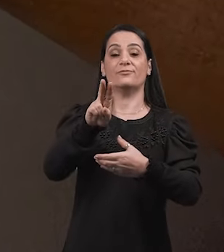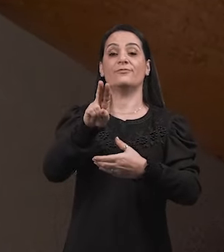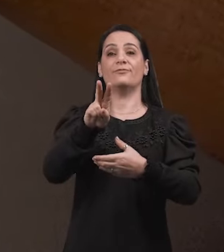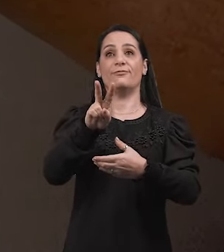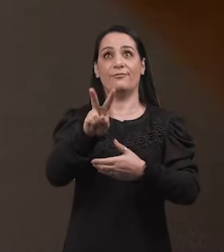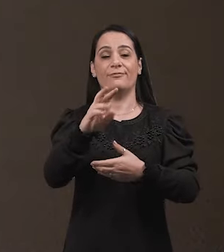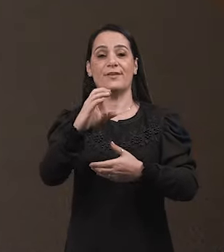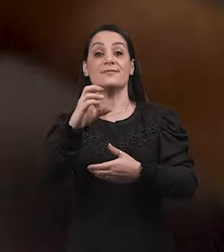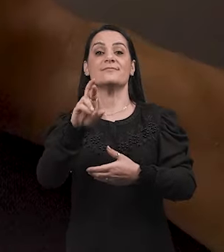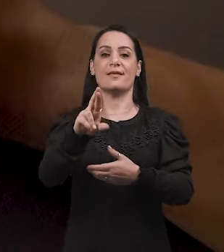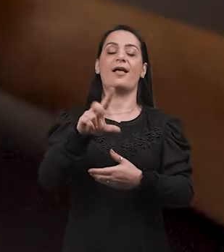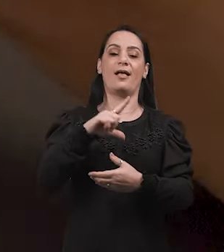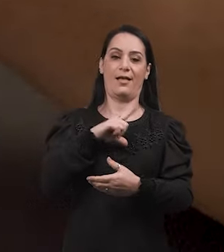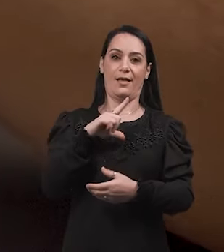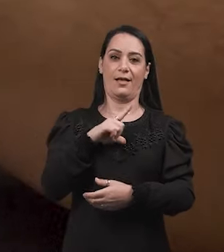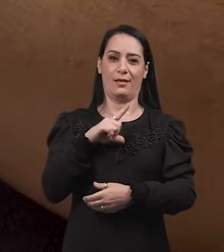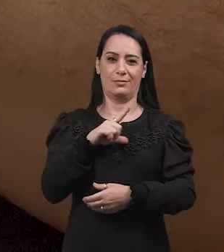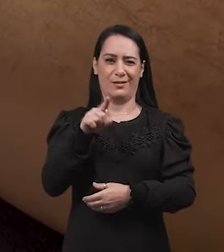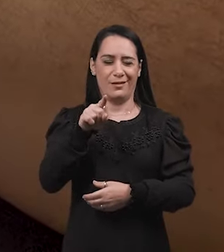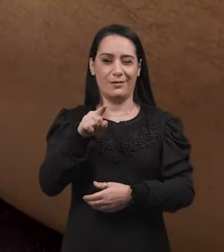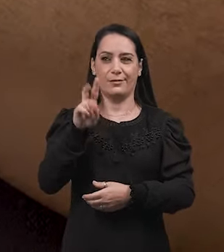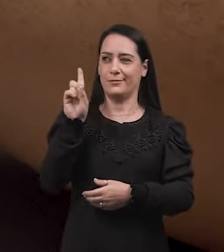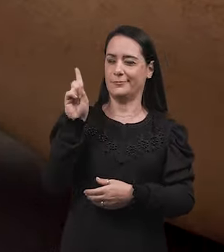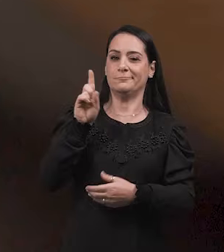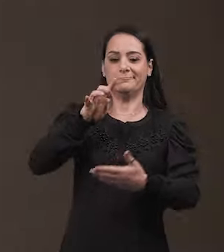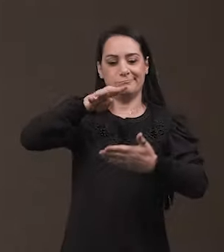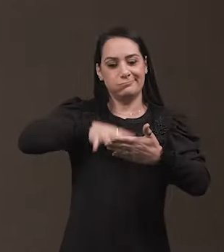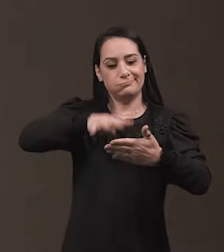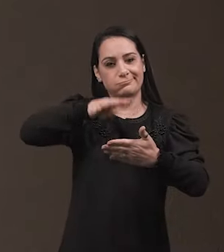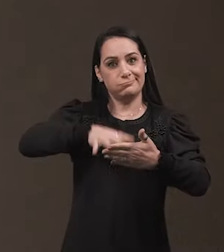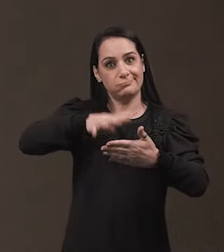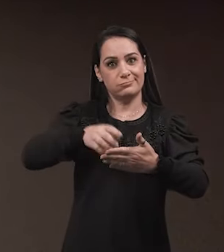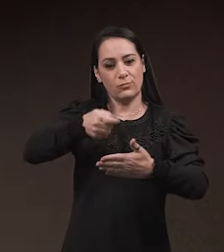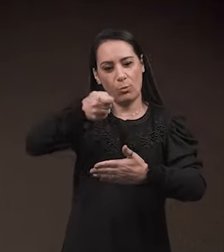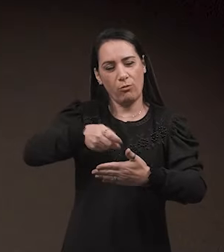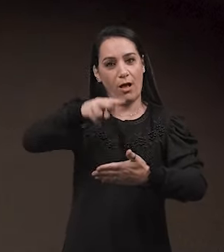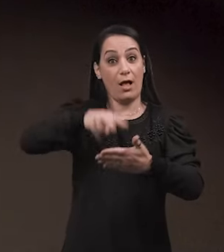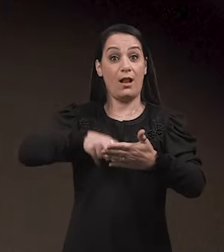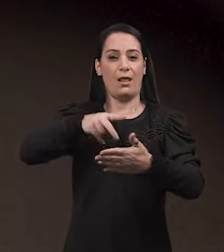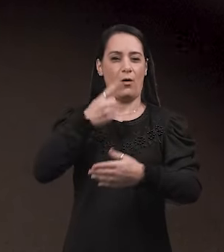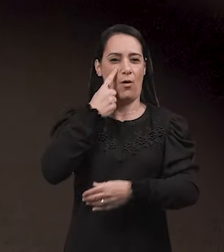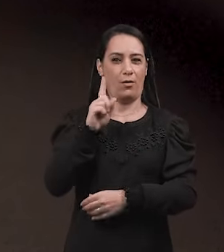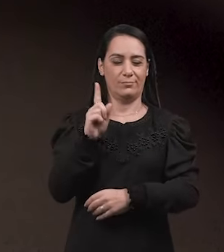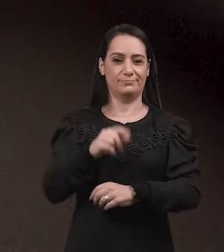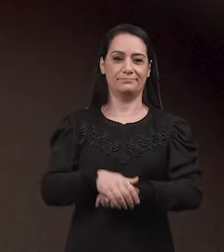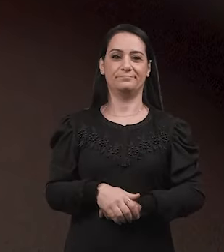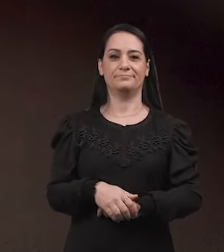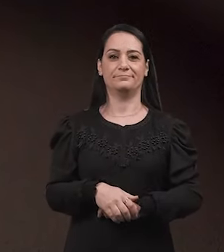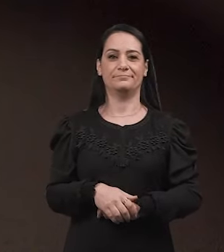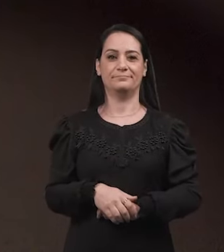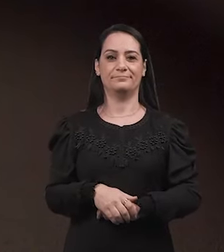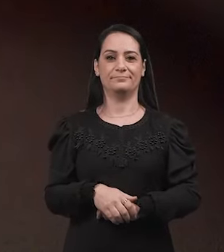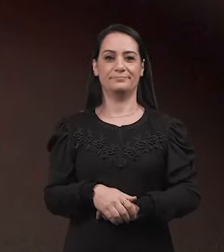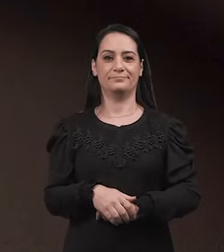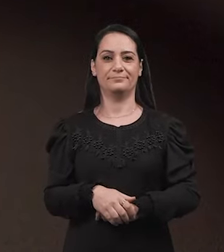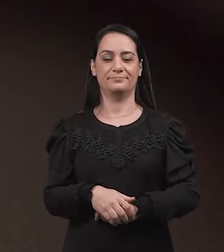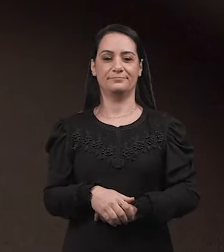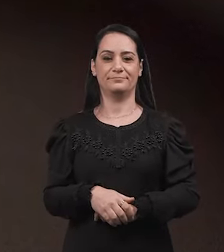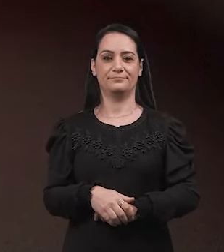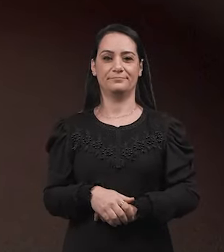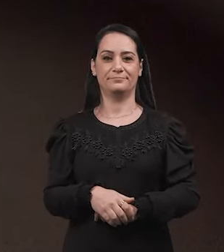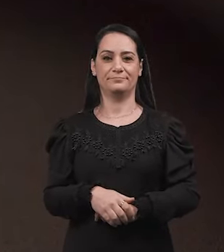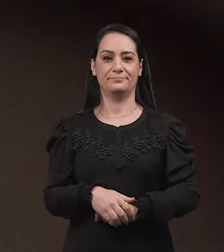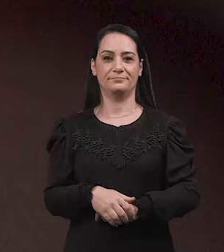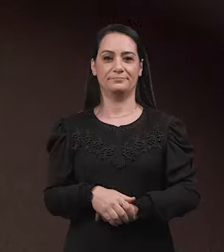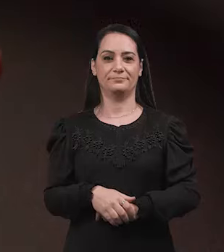e existe esse BCR Demo. Aqui nós vamos fazer um scan de alguns códigos de barra. Olha só que legal.